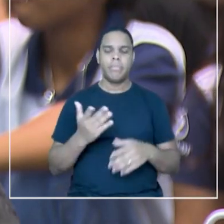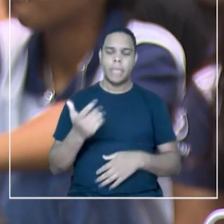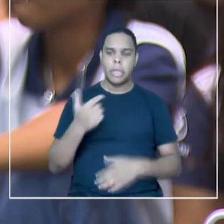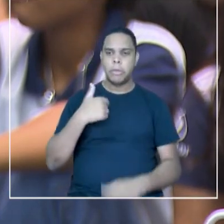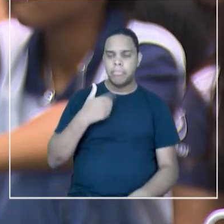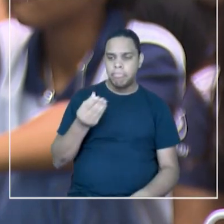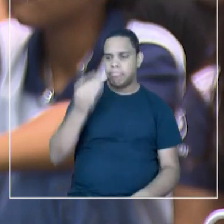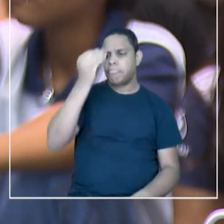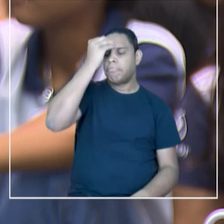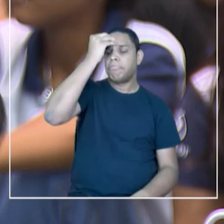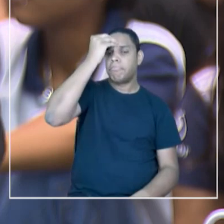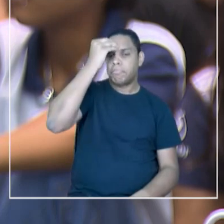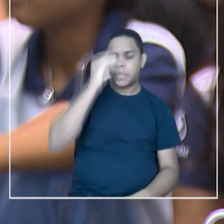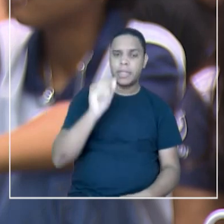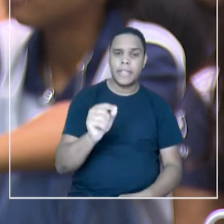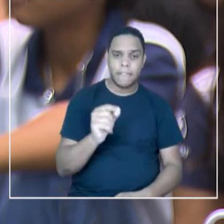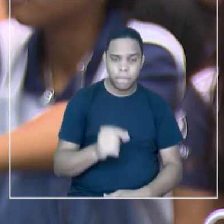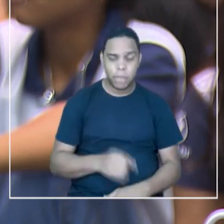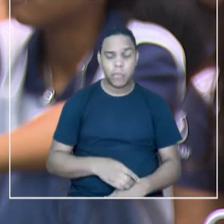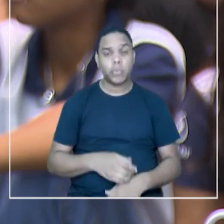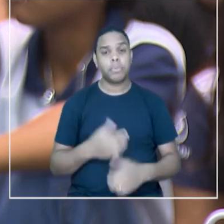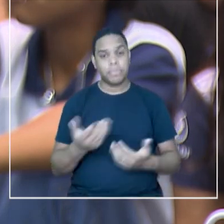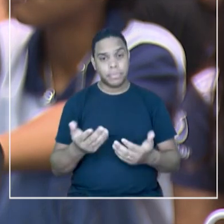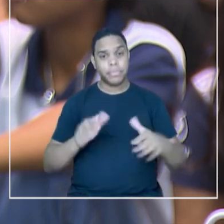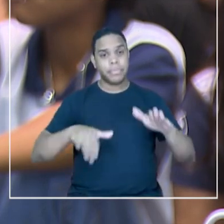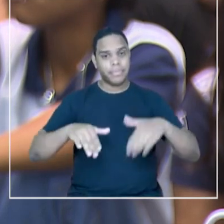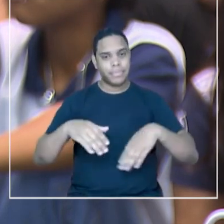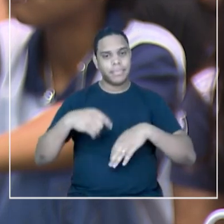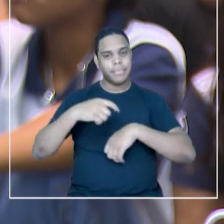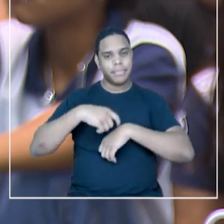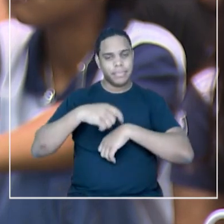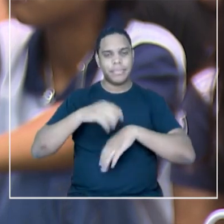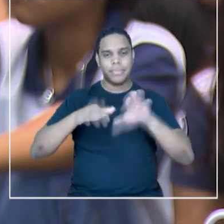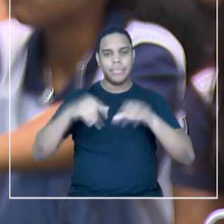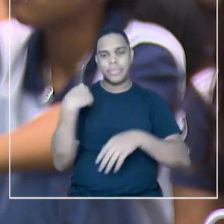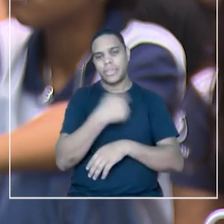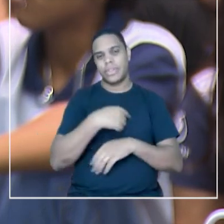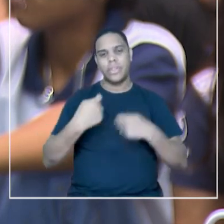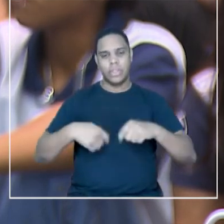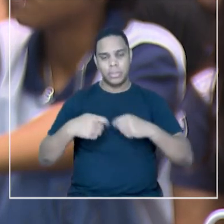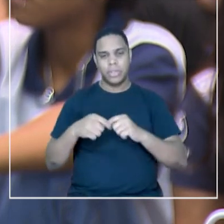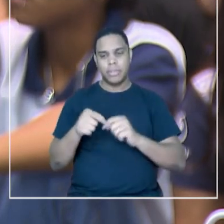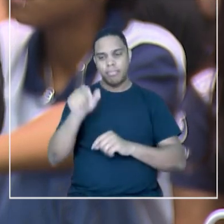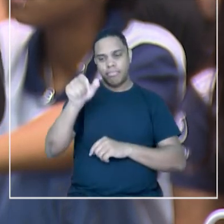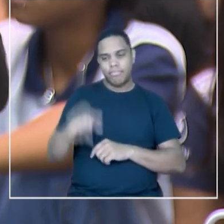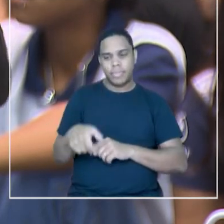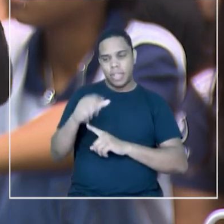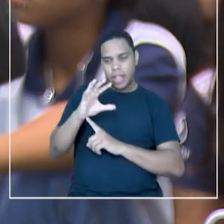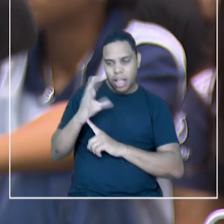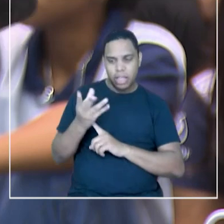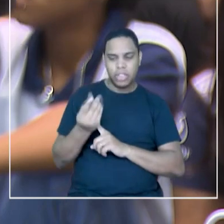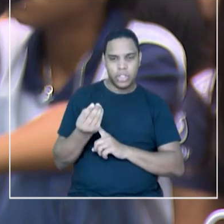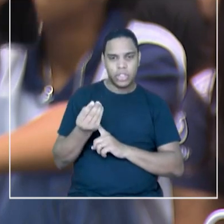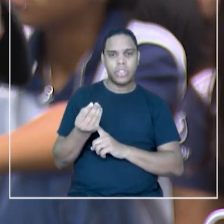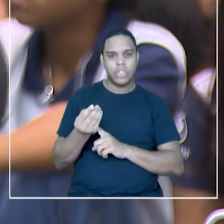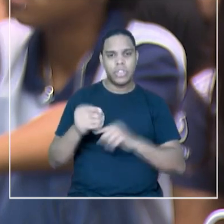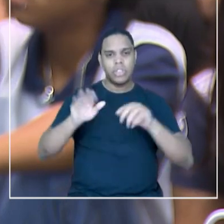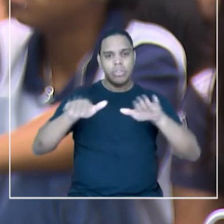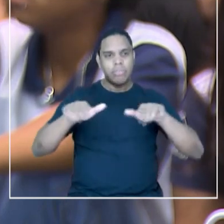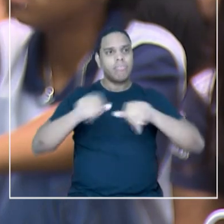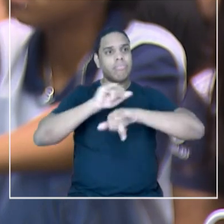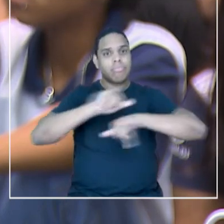tipo, determinado momento, realmente, às vezes, a gente precisa de um artista para chamar atenção a